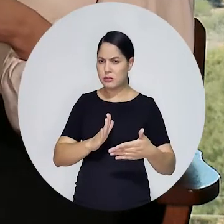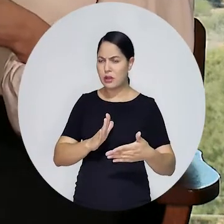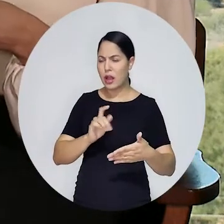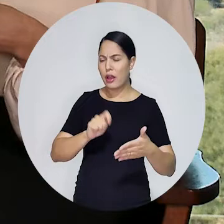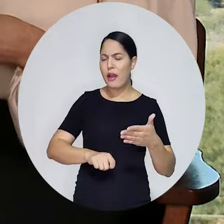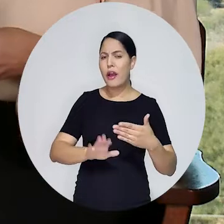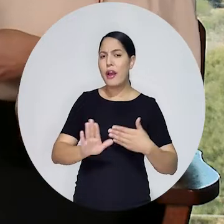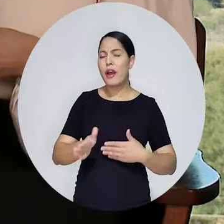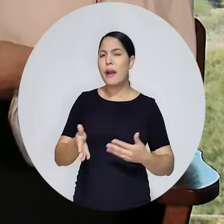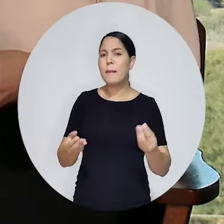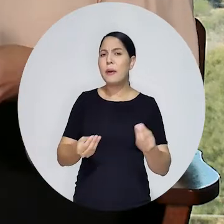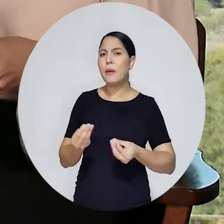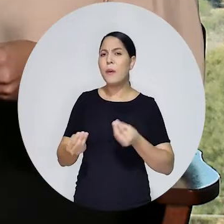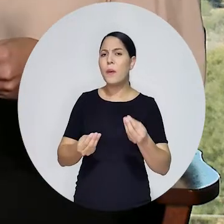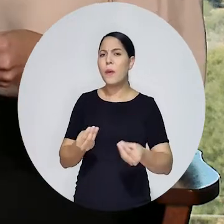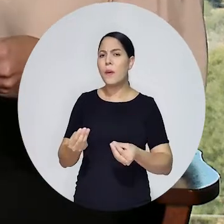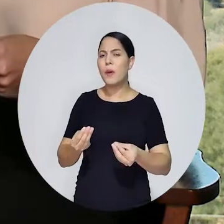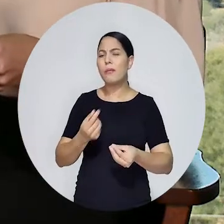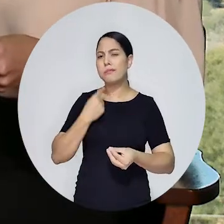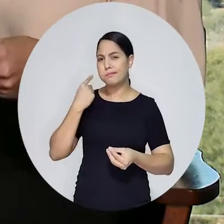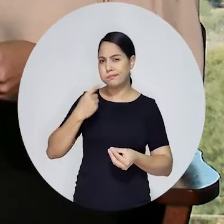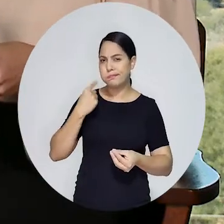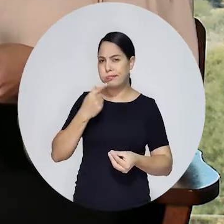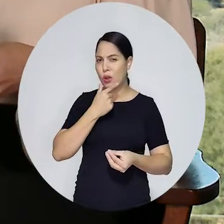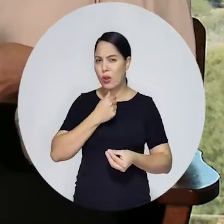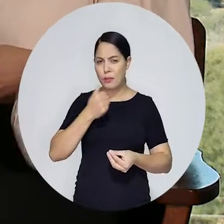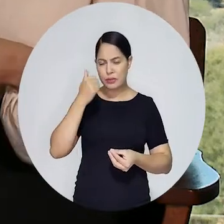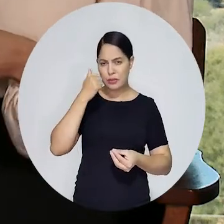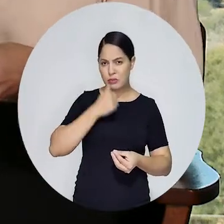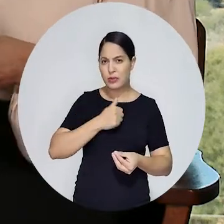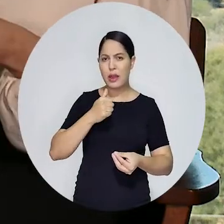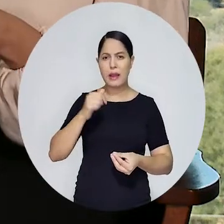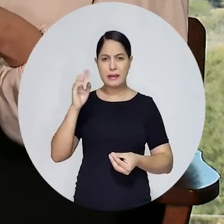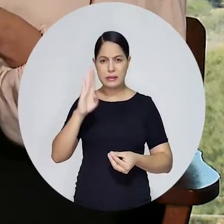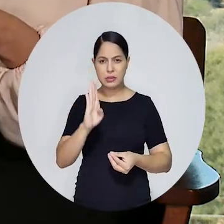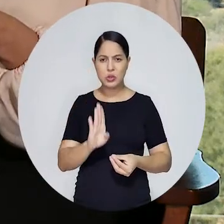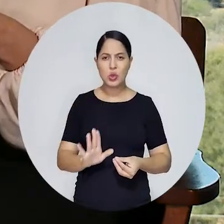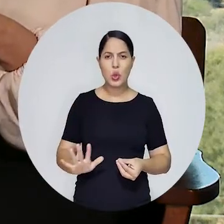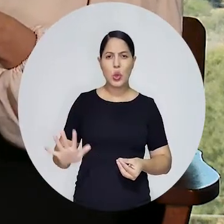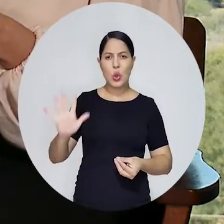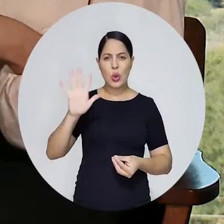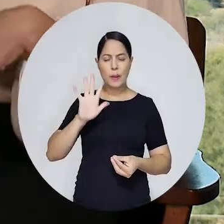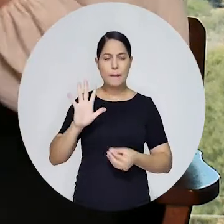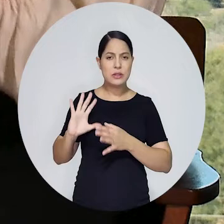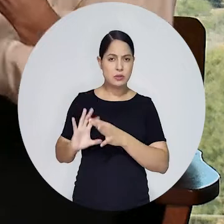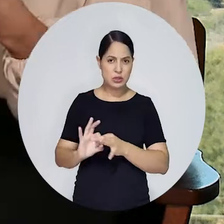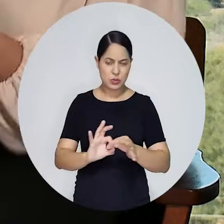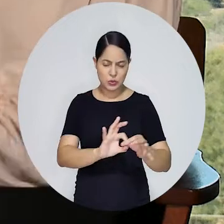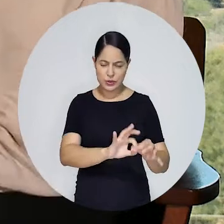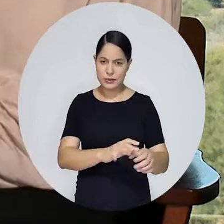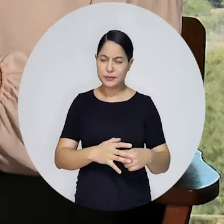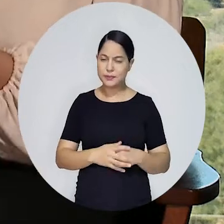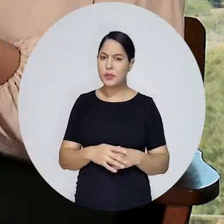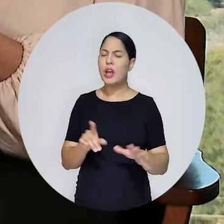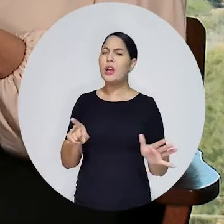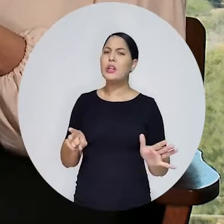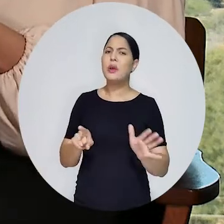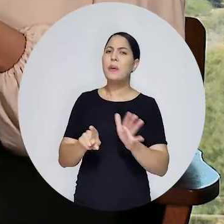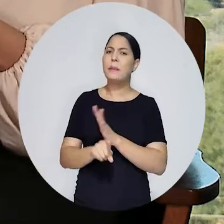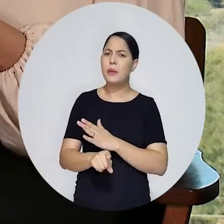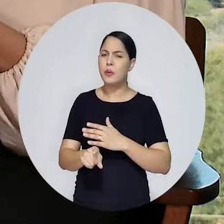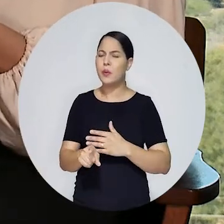isso aqui, e ela representa uma mudança muito significativa, né, para todos os advogados e advogadas, nesse contexto aí da advocacia